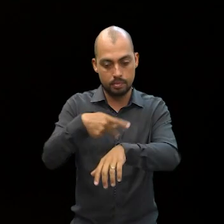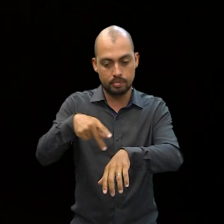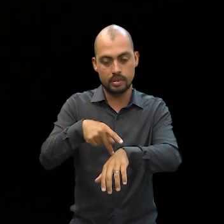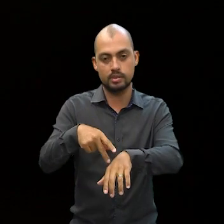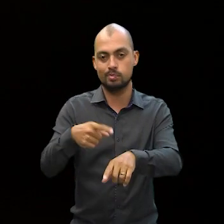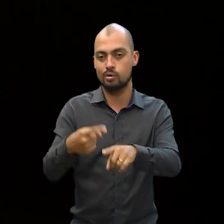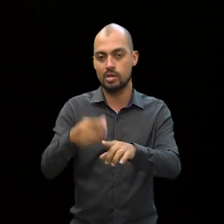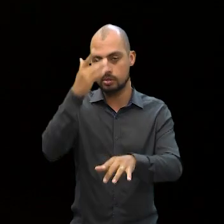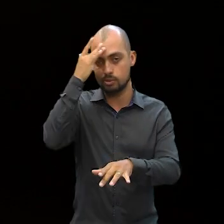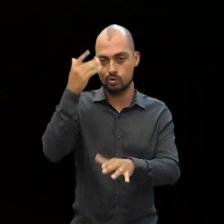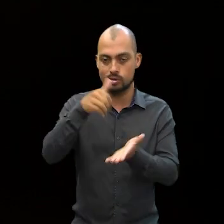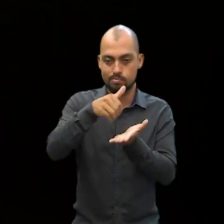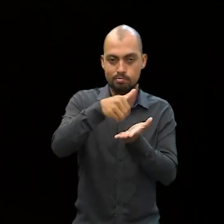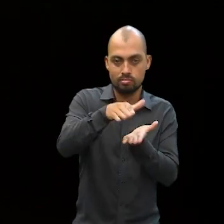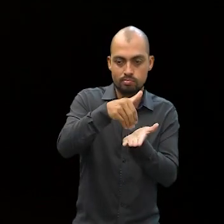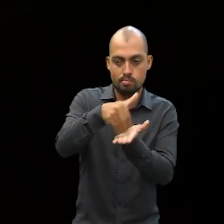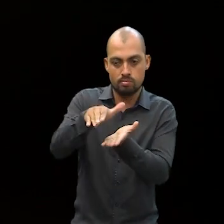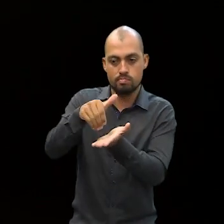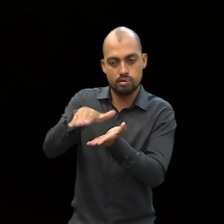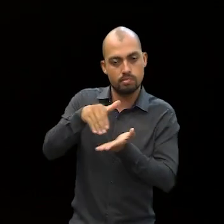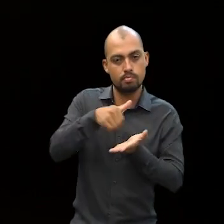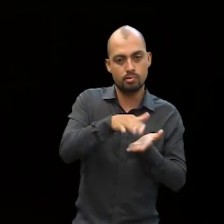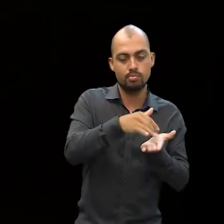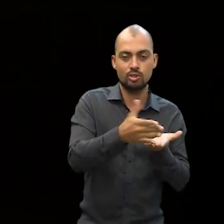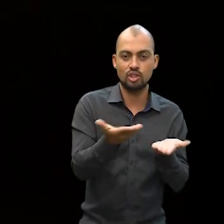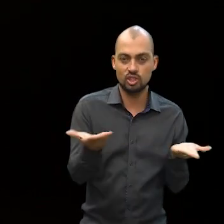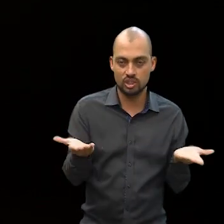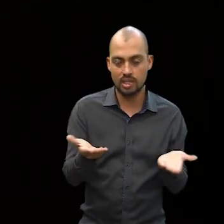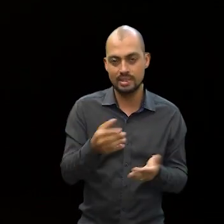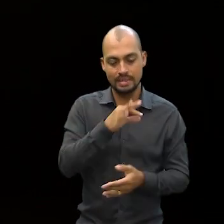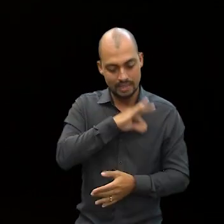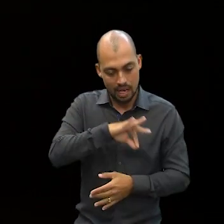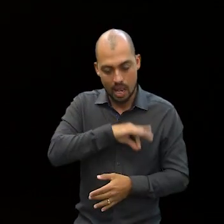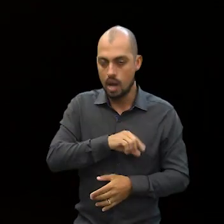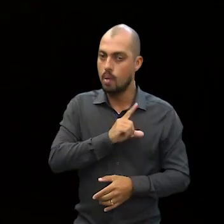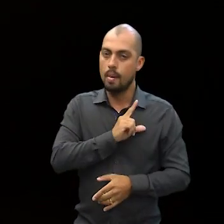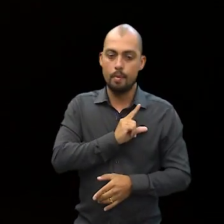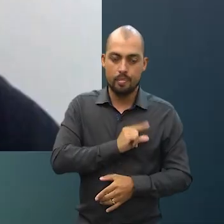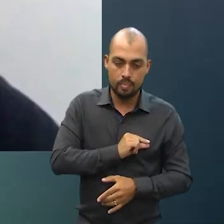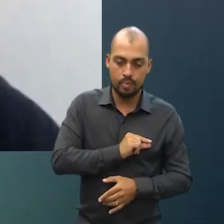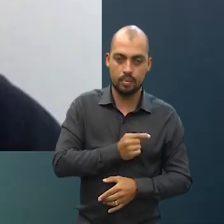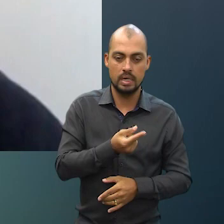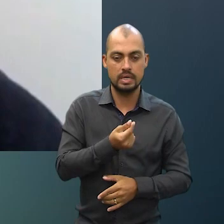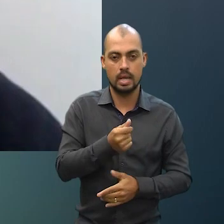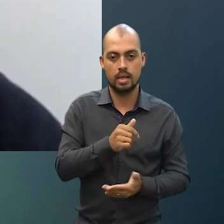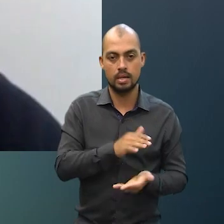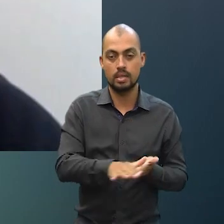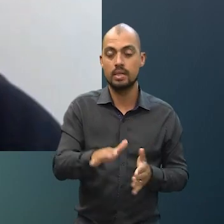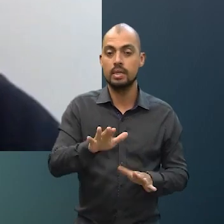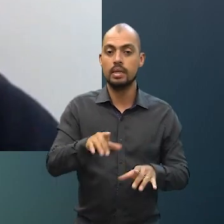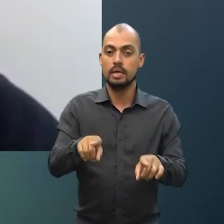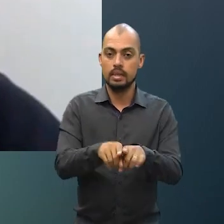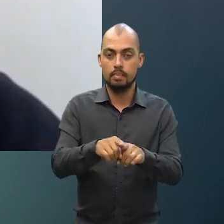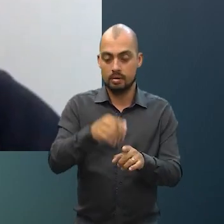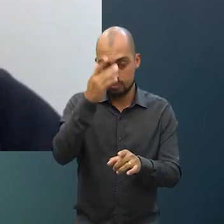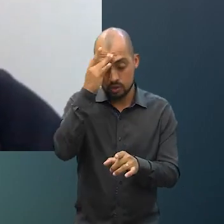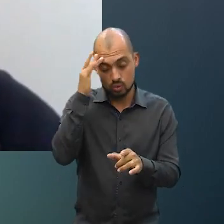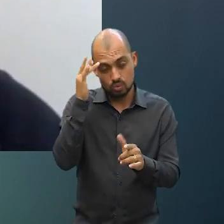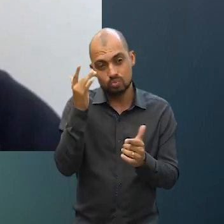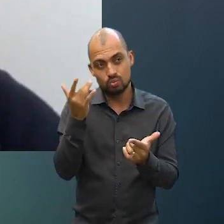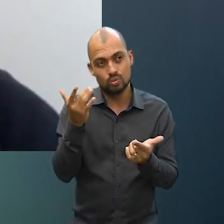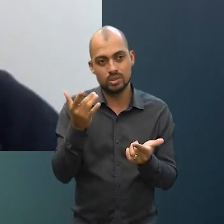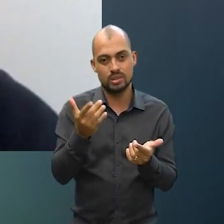está perdendo seus empregos aí, ficando sem renda, pessoas que trabalhavam de forma autônoma já não estão,